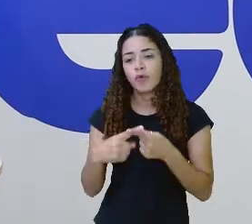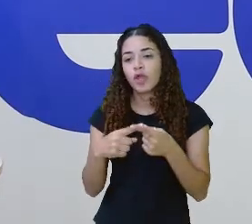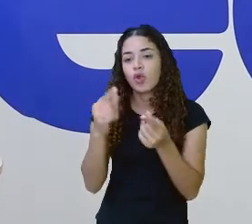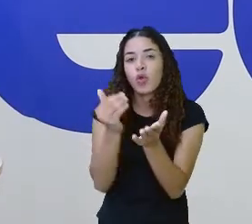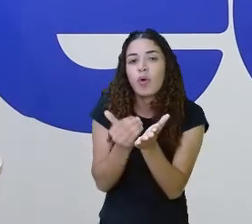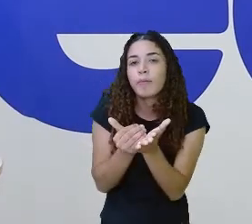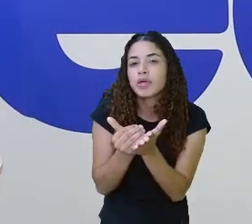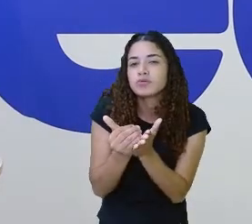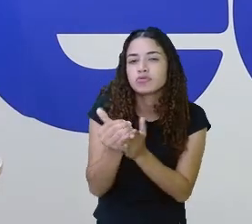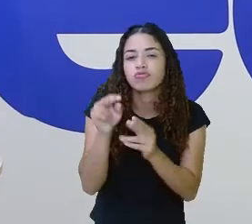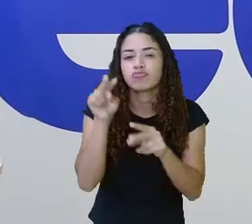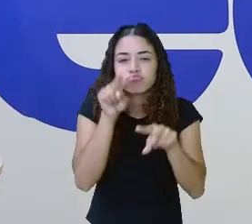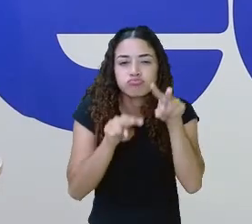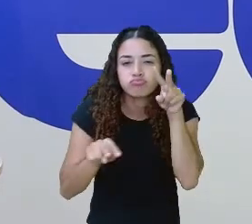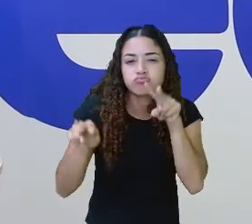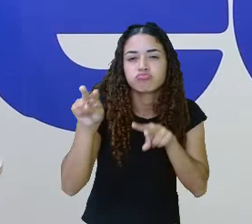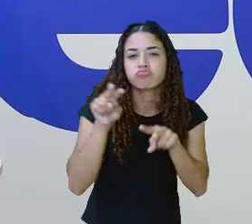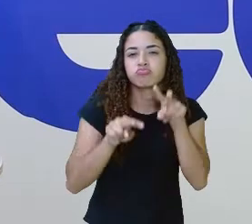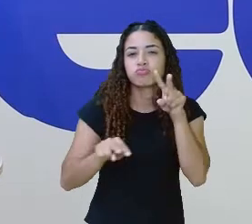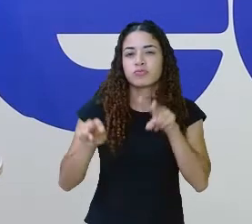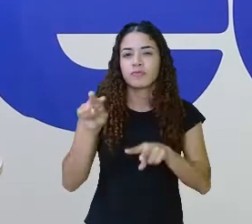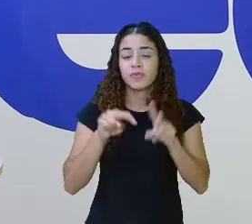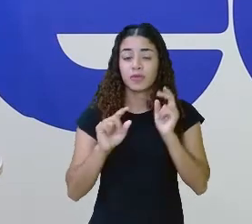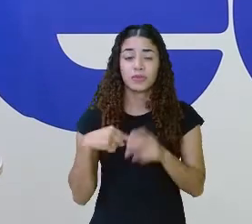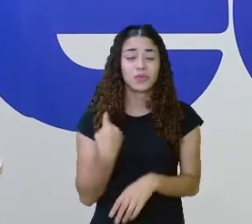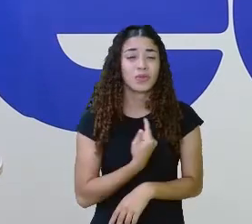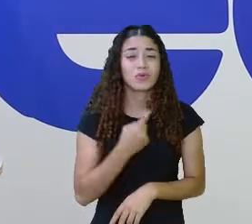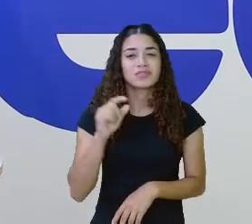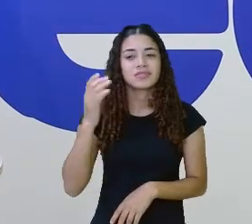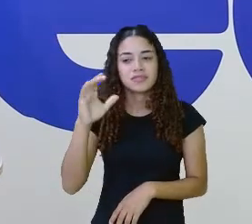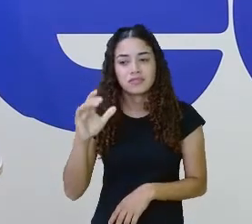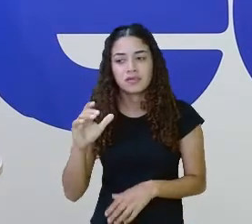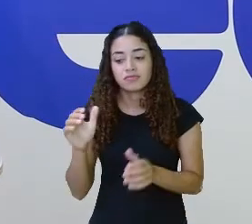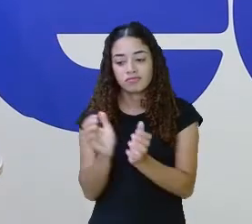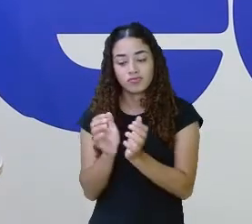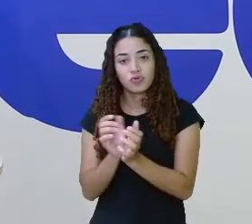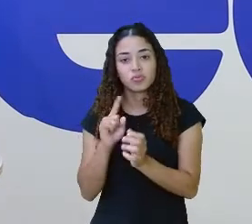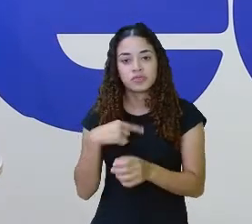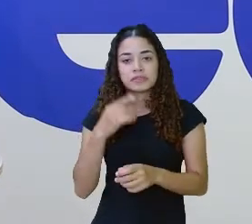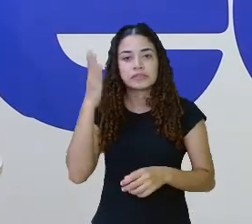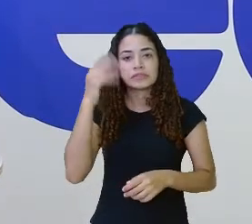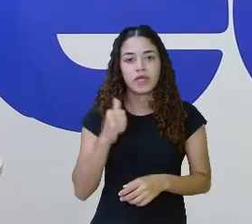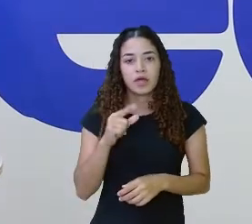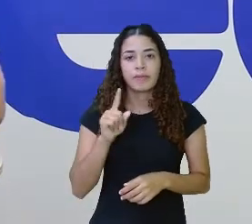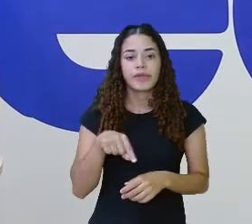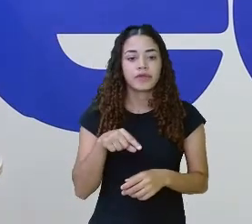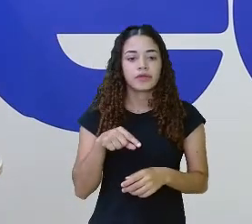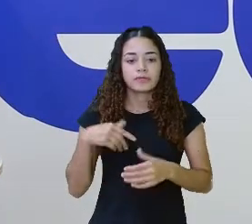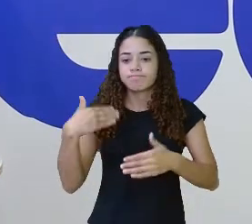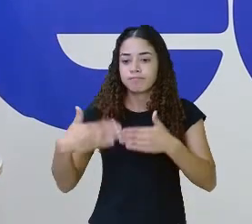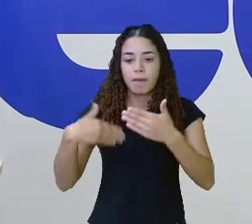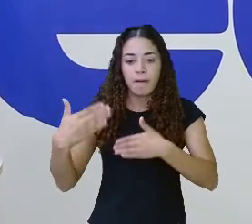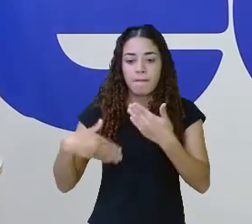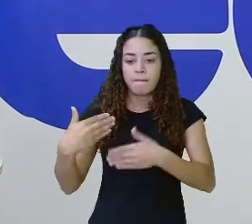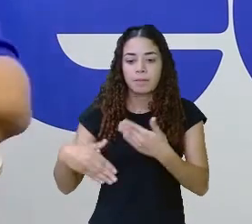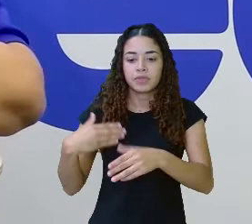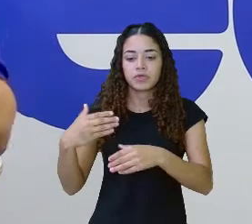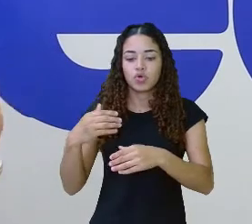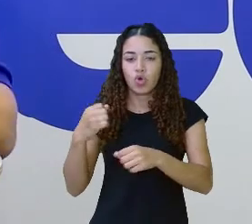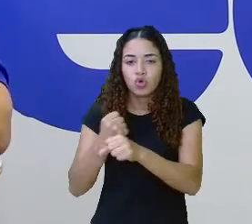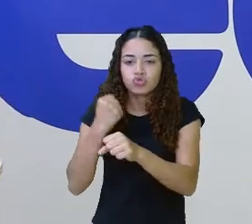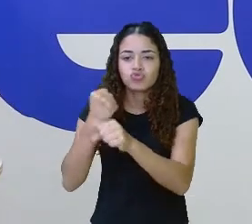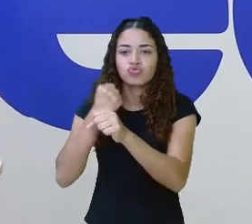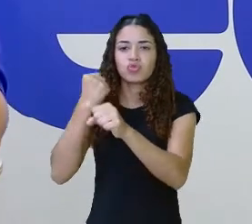primeiras observações. Então, E a gente na ciência sabe que a ciência ela está em constante, vamos dizer assim, reconstrução e construção